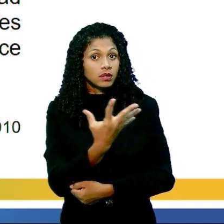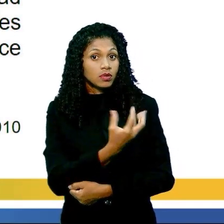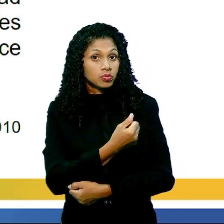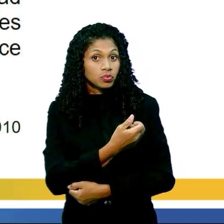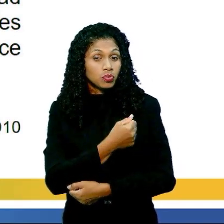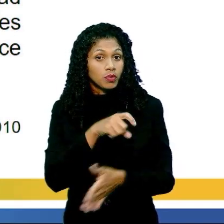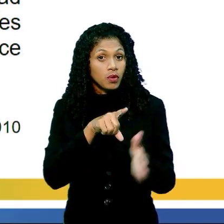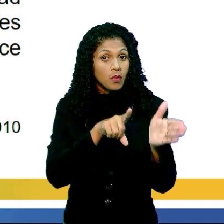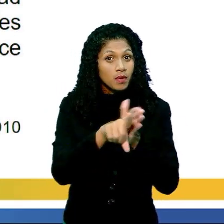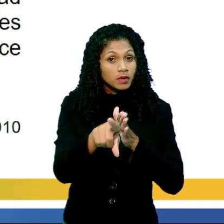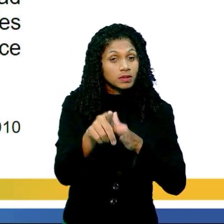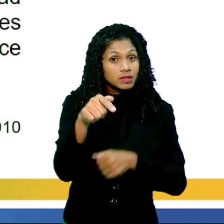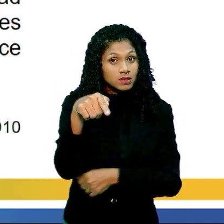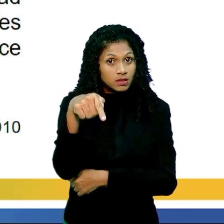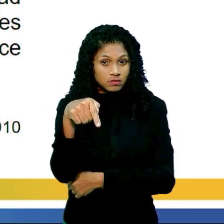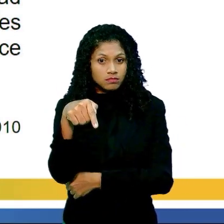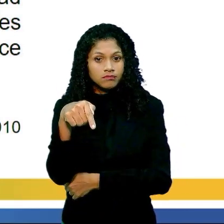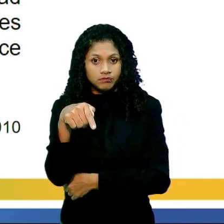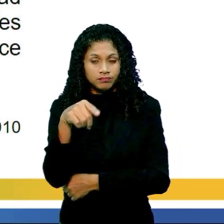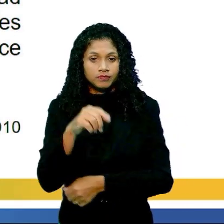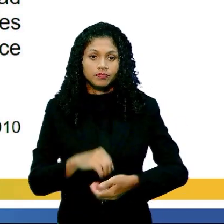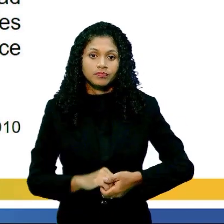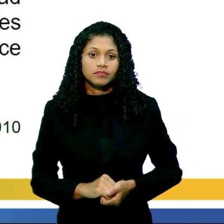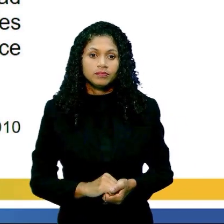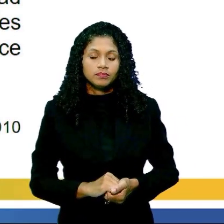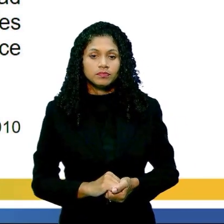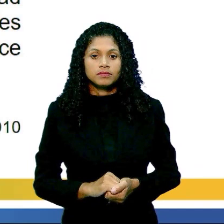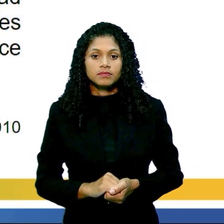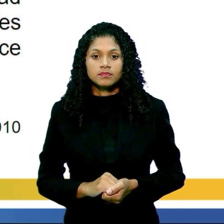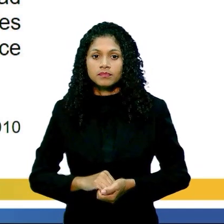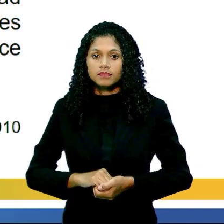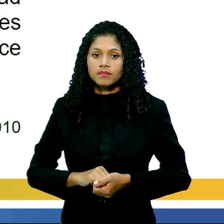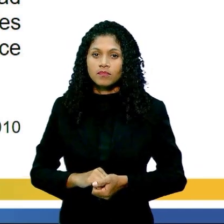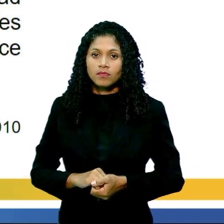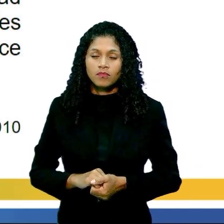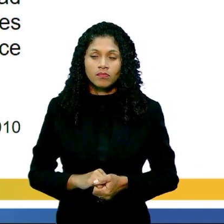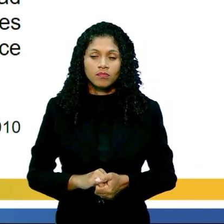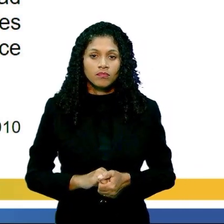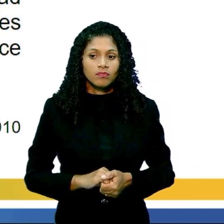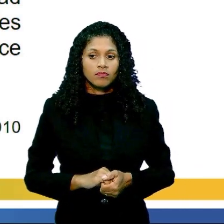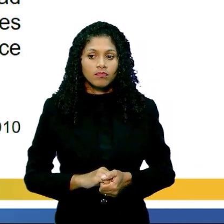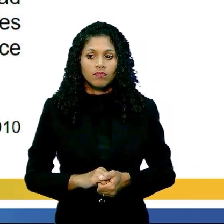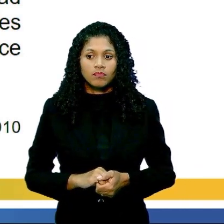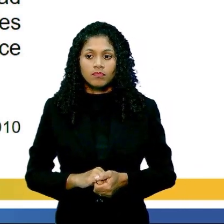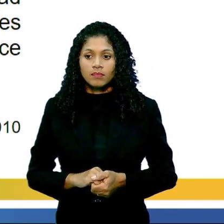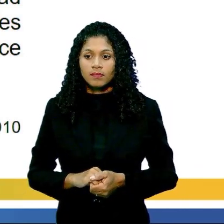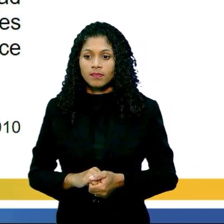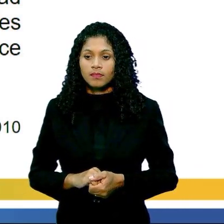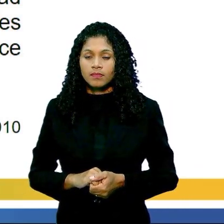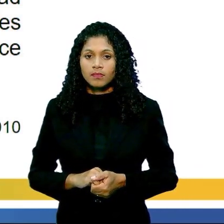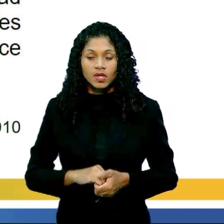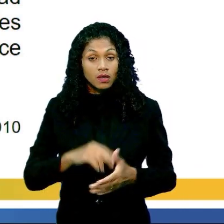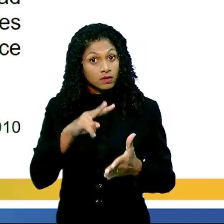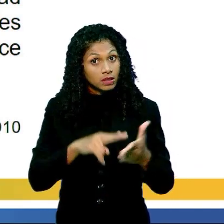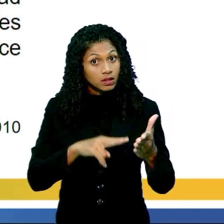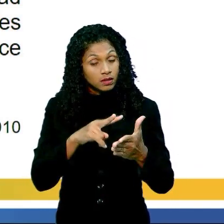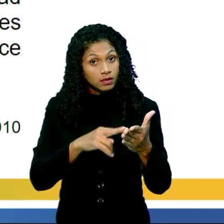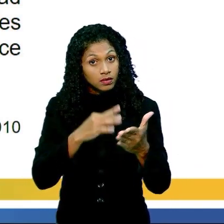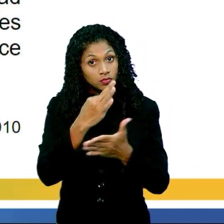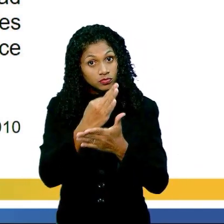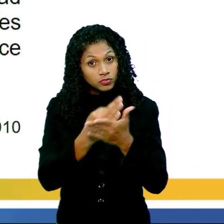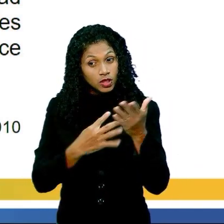o título National Geographic News. Então, nós vamos fazer a leitura desse